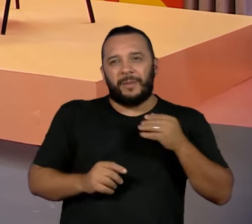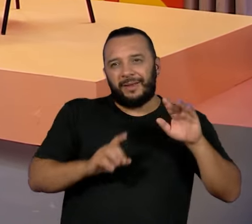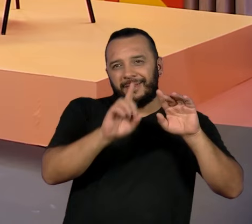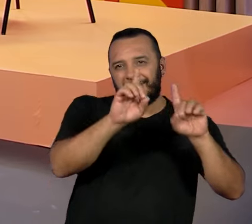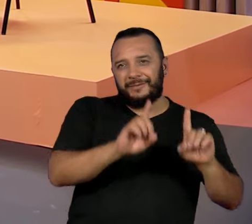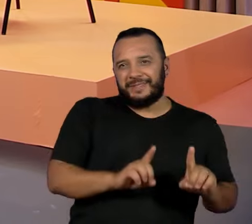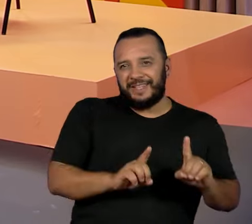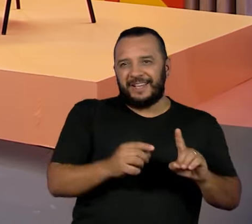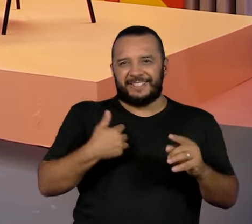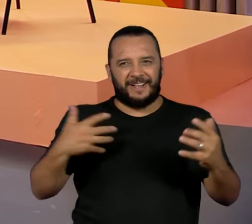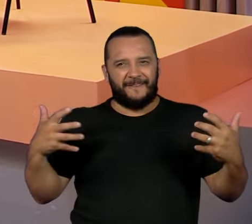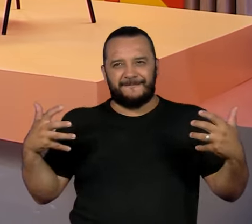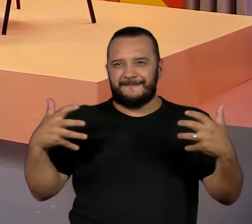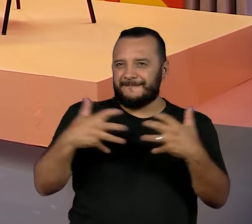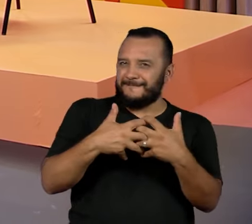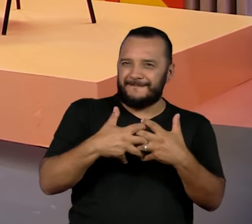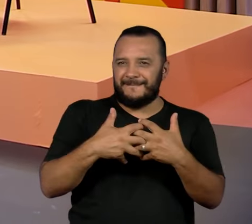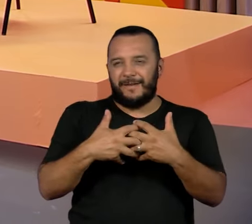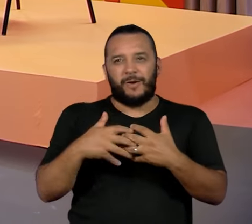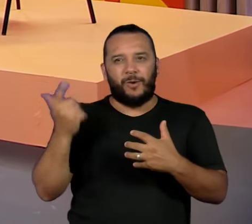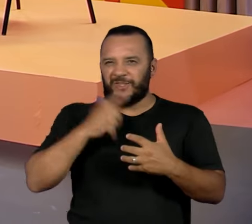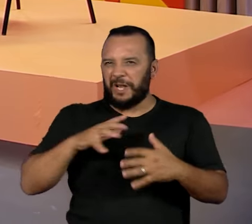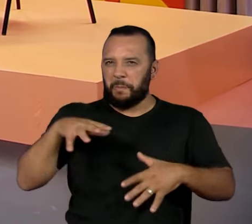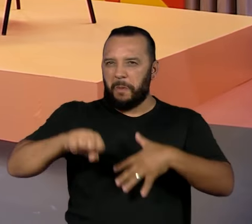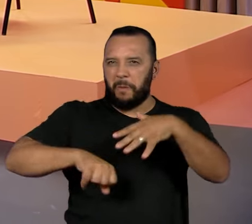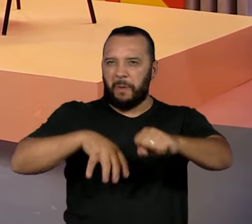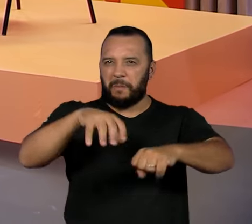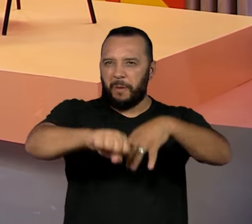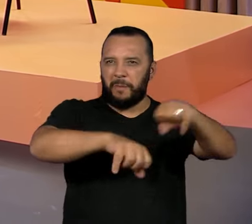eles acabam conquistando o mundo, né?